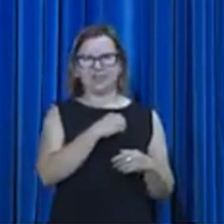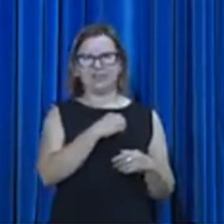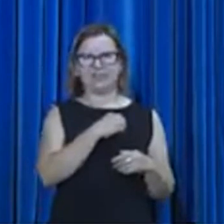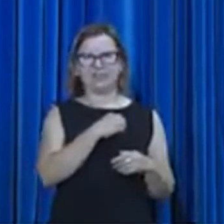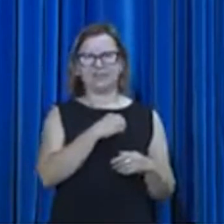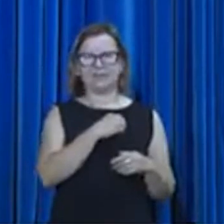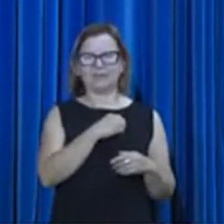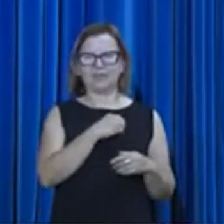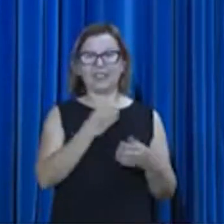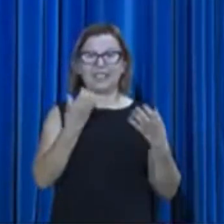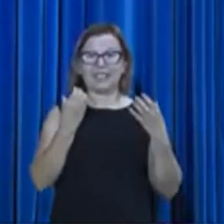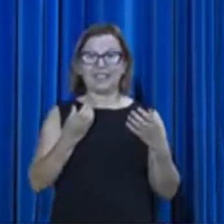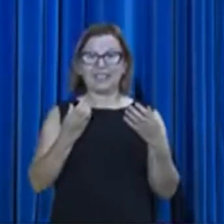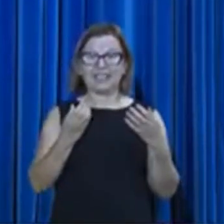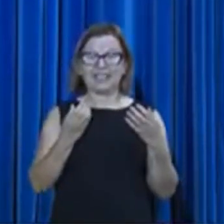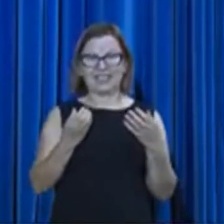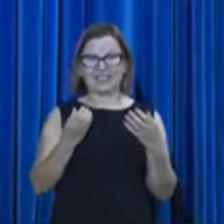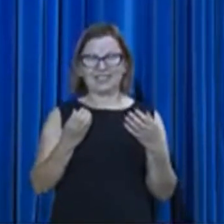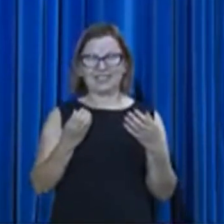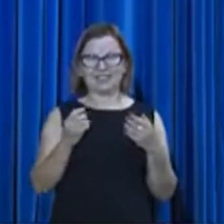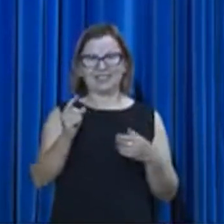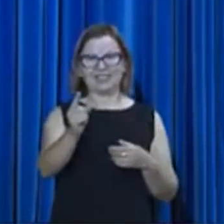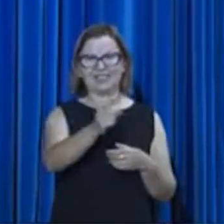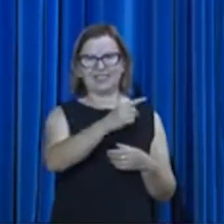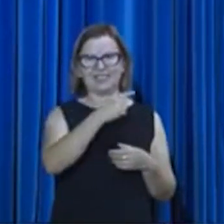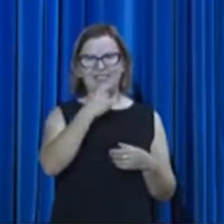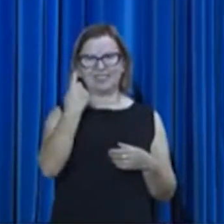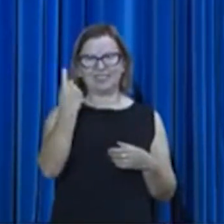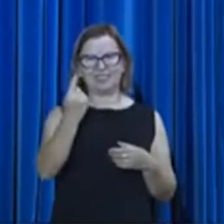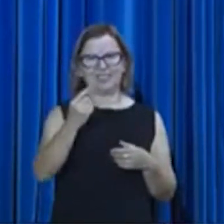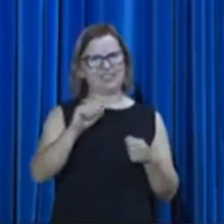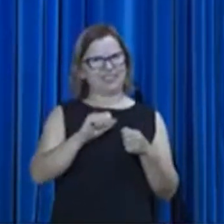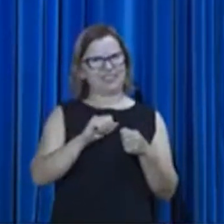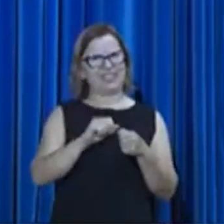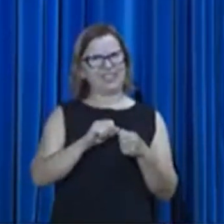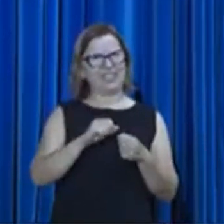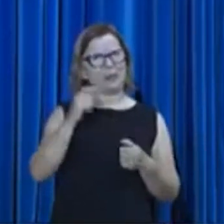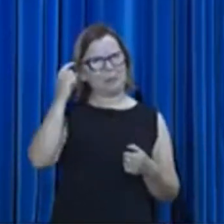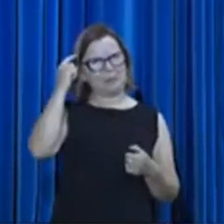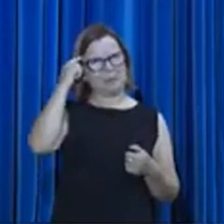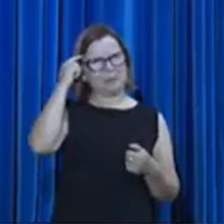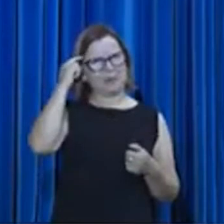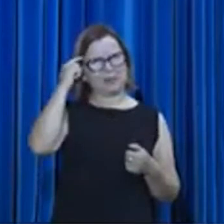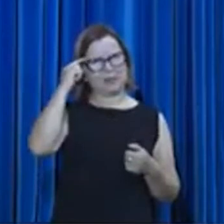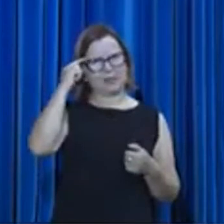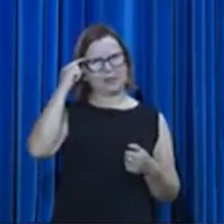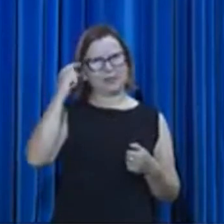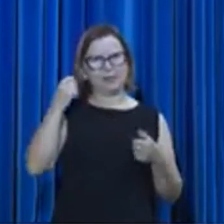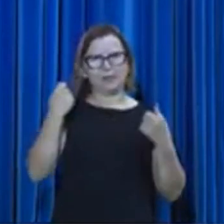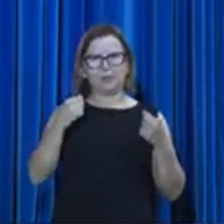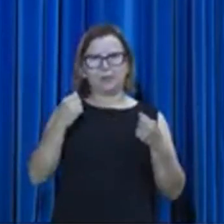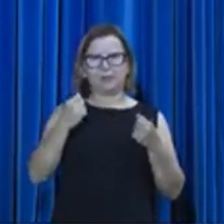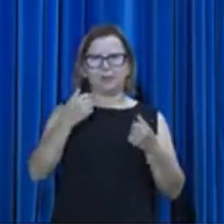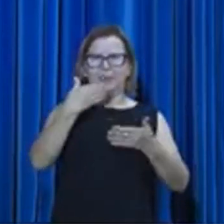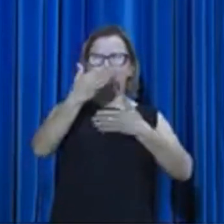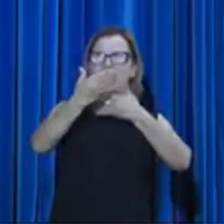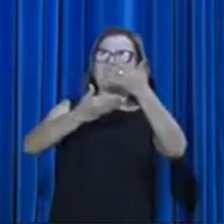querendo levar-nos a pensar que precisamos de uma troca com